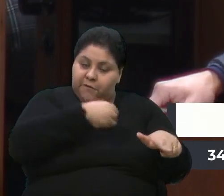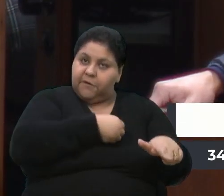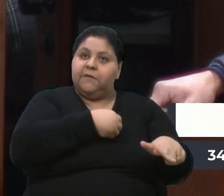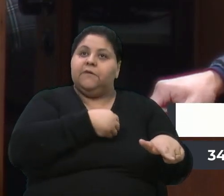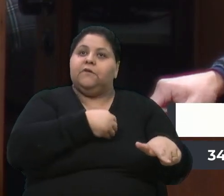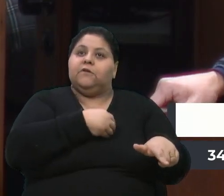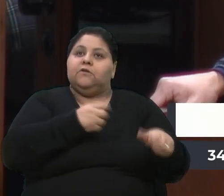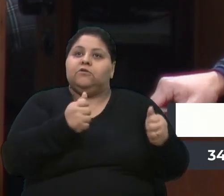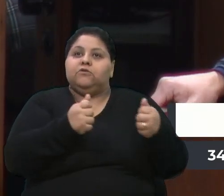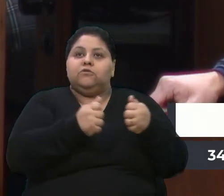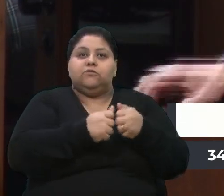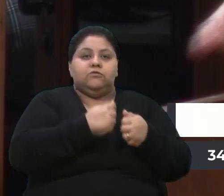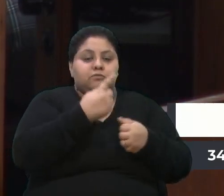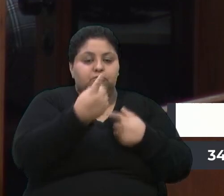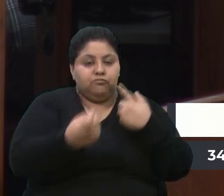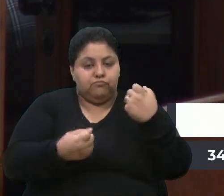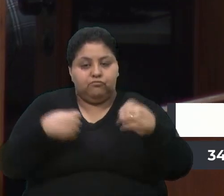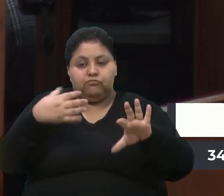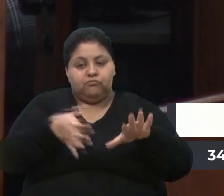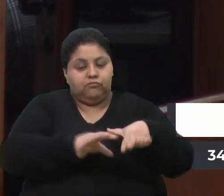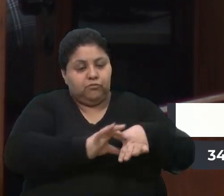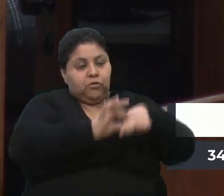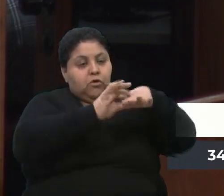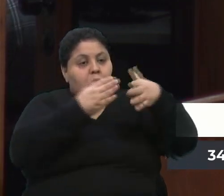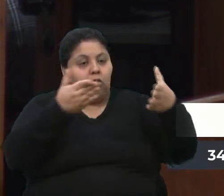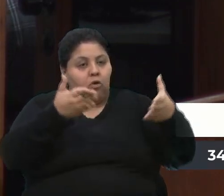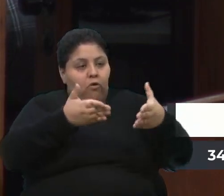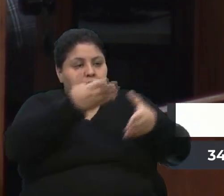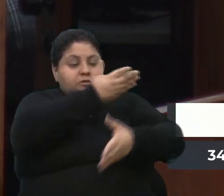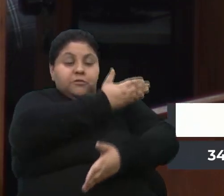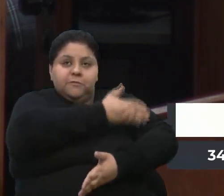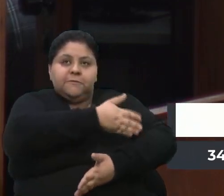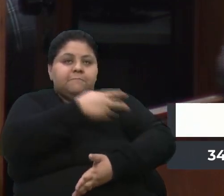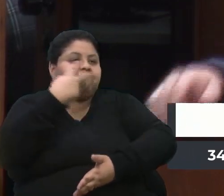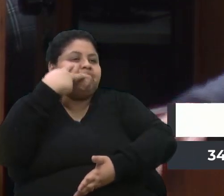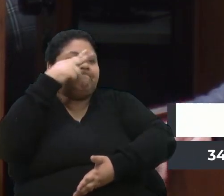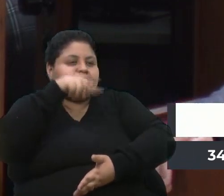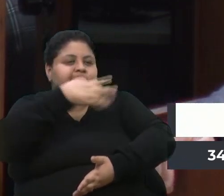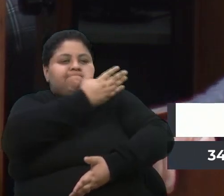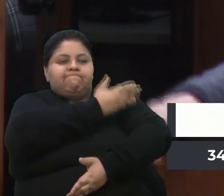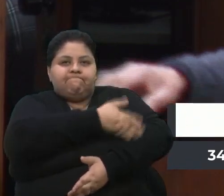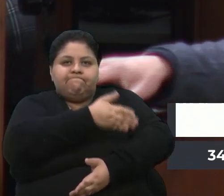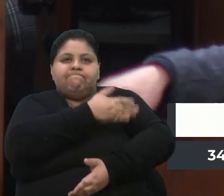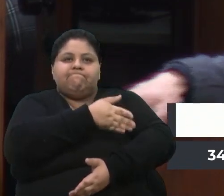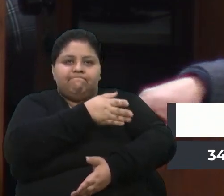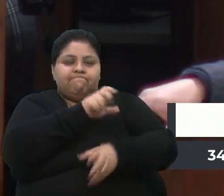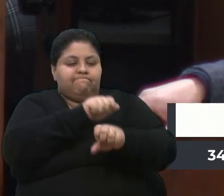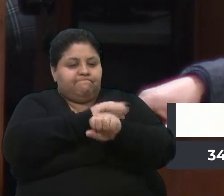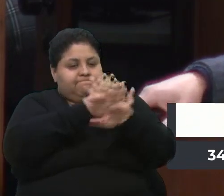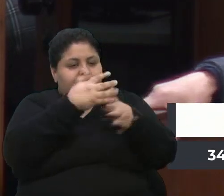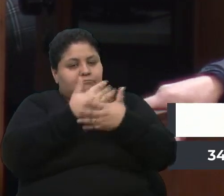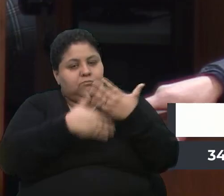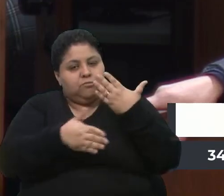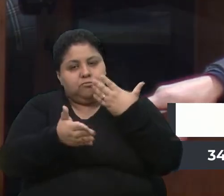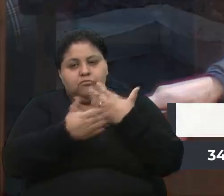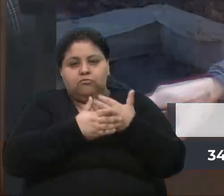lideranças, ter o privilégio de ver na prática. E, claro, tenho todos os